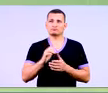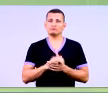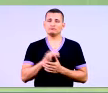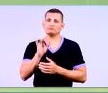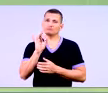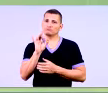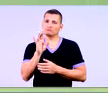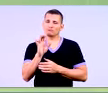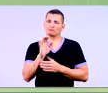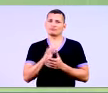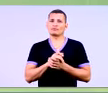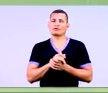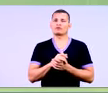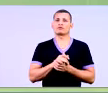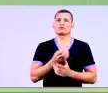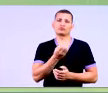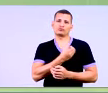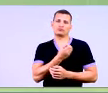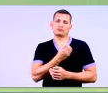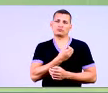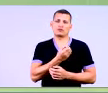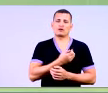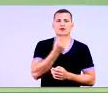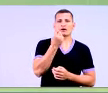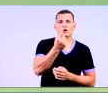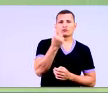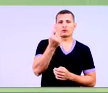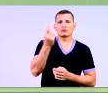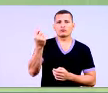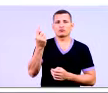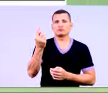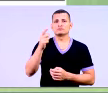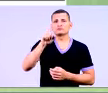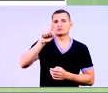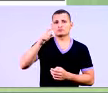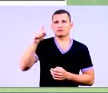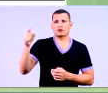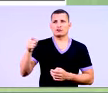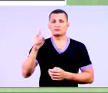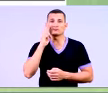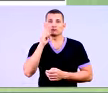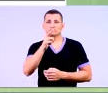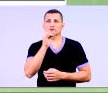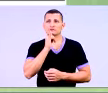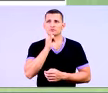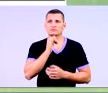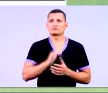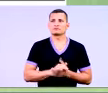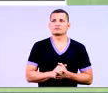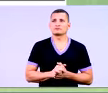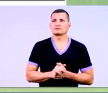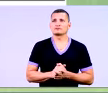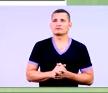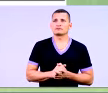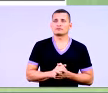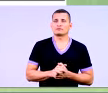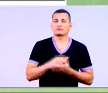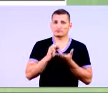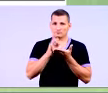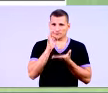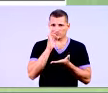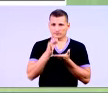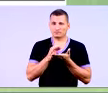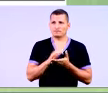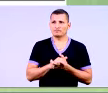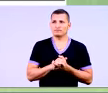enumerar o nome de cada uma das variáveis separados por vírgula olha aqui um exemplo de java